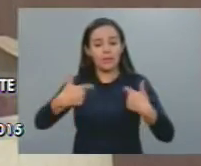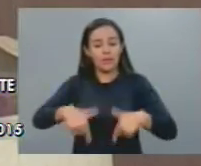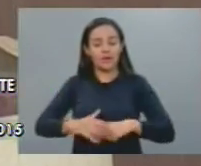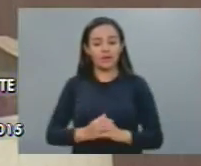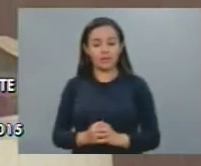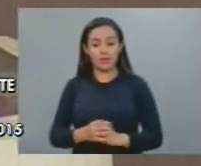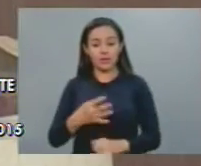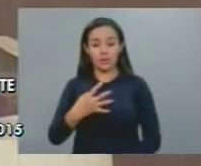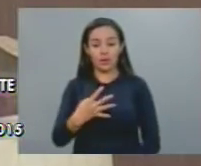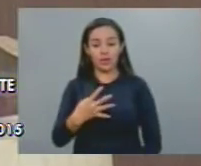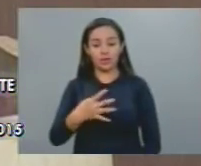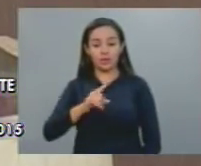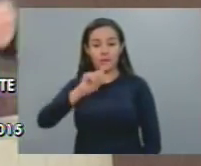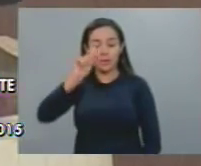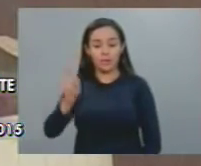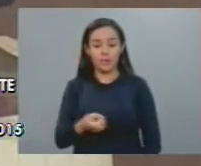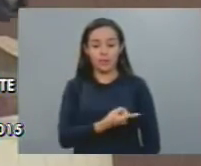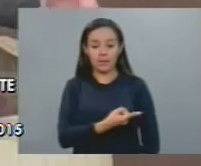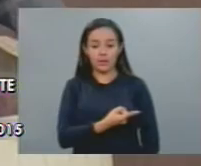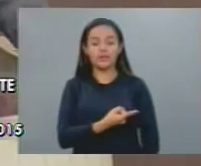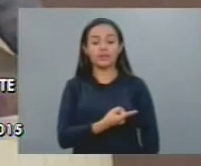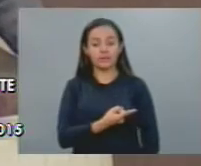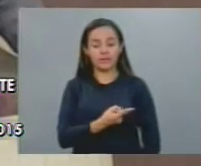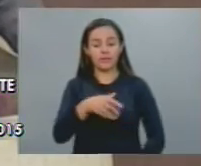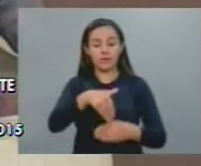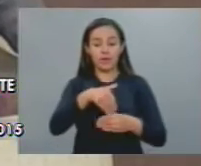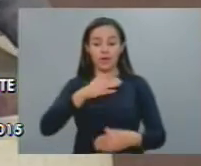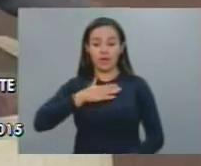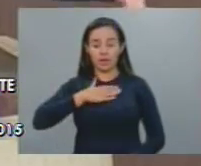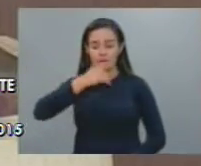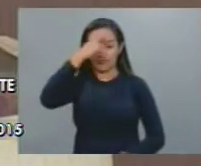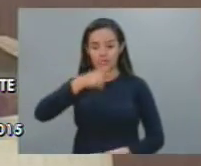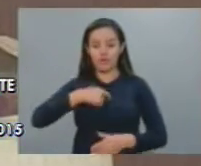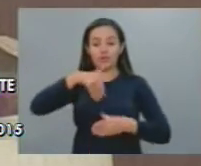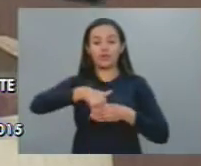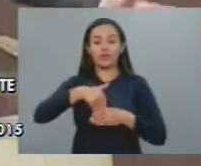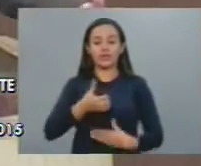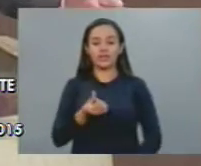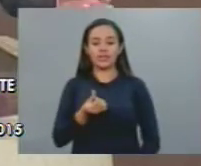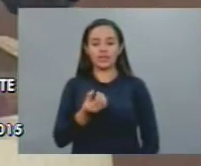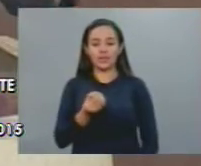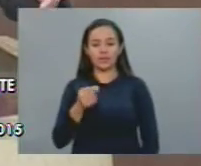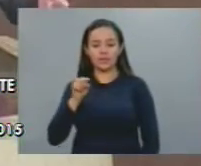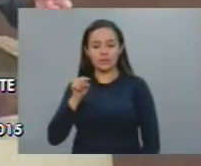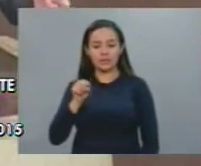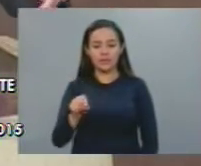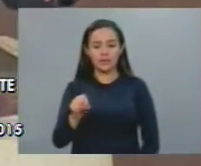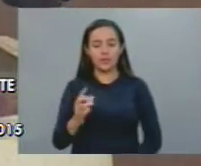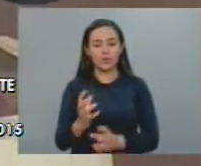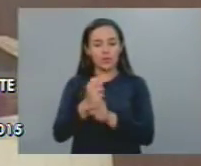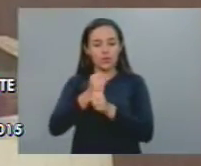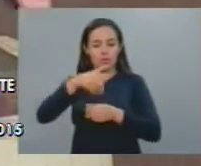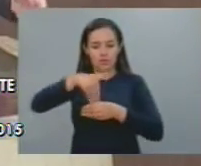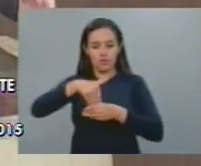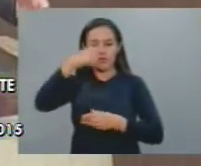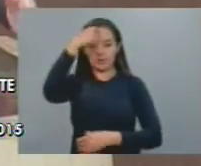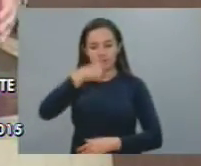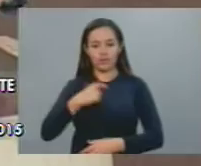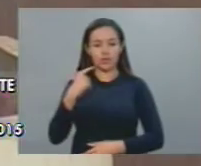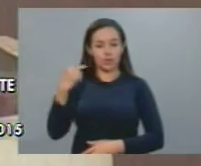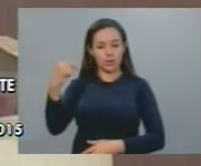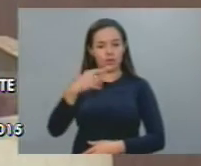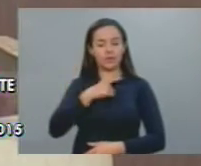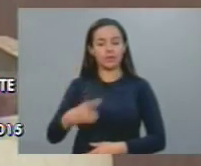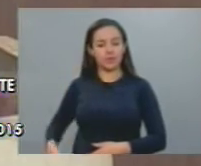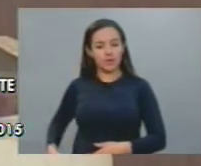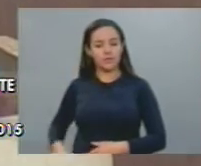de cearenses votaram para deputado estadual, eu só tive 60 mil votos. Portanto, eu quero ser, obviamente, o parlamentar das maiorias